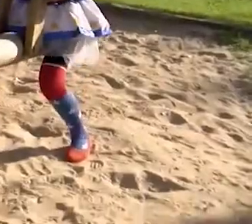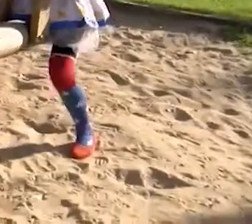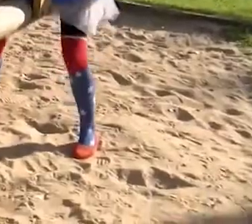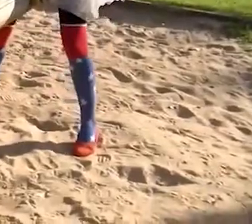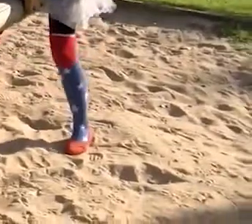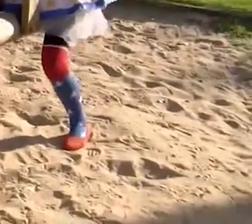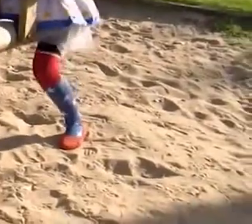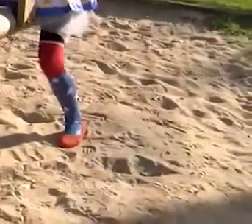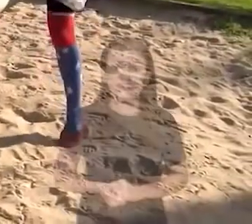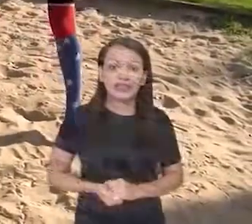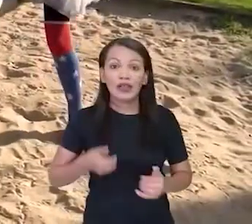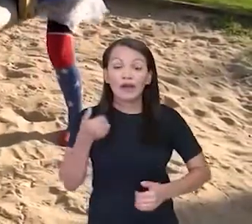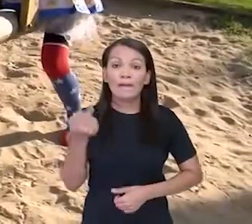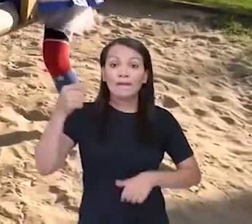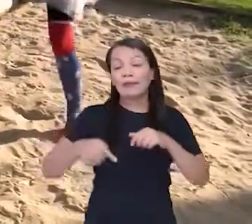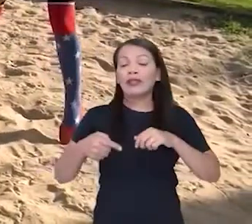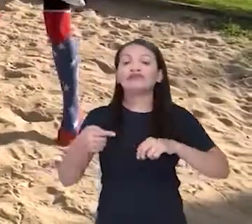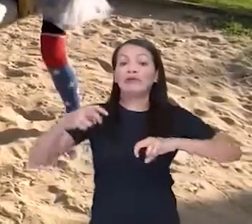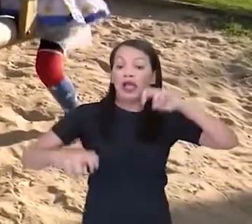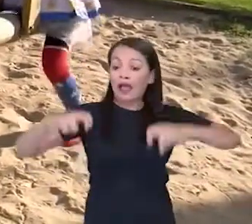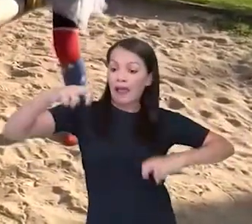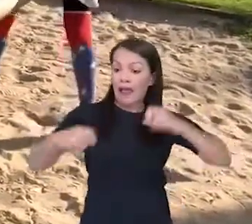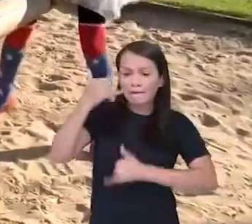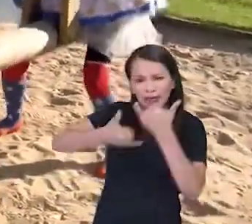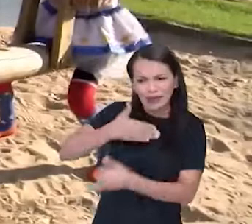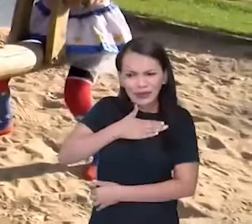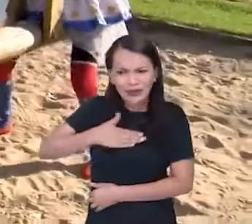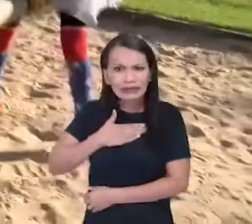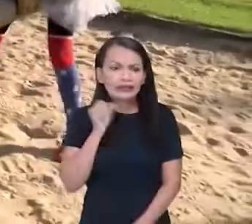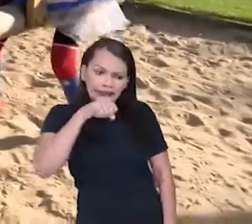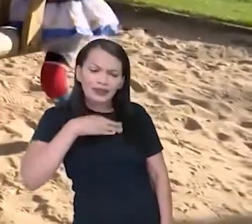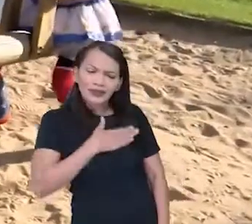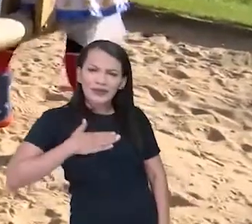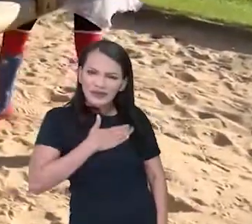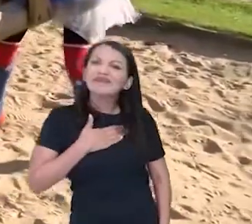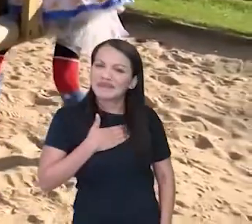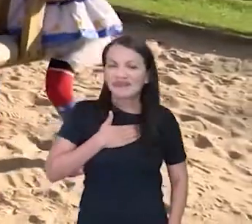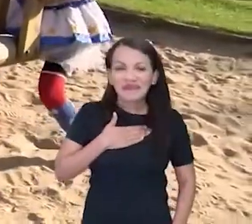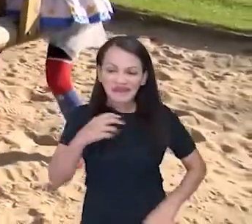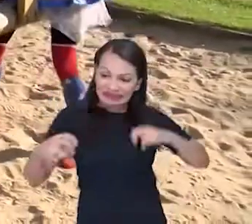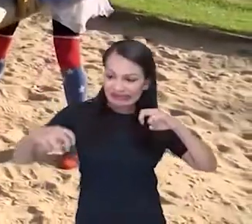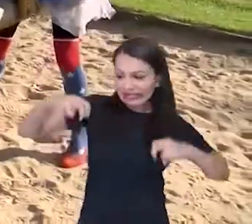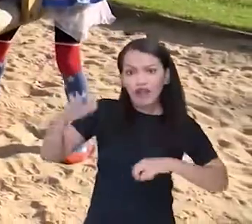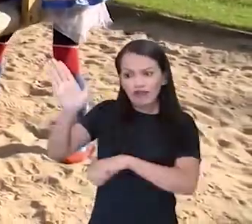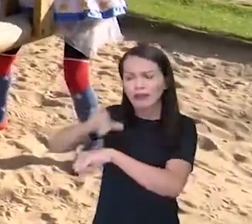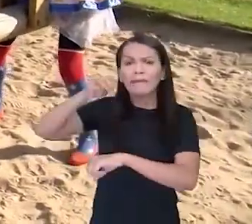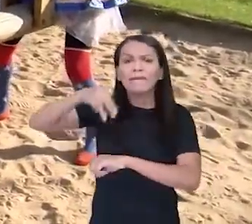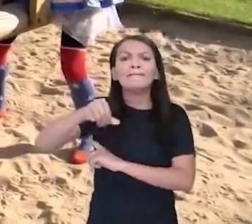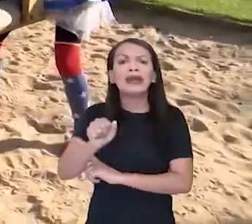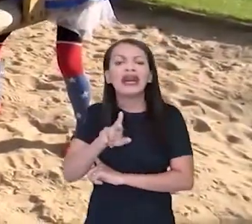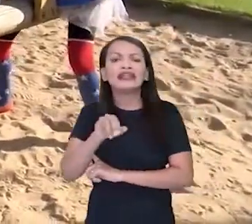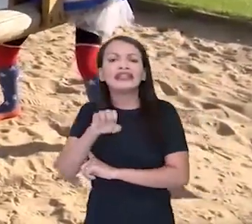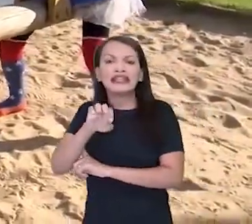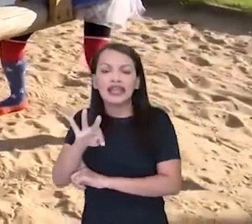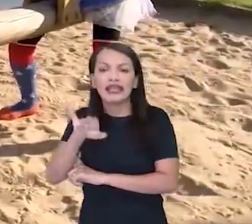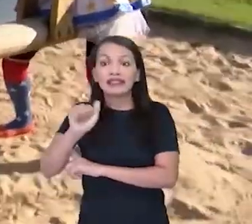legal essa brincadeira vai gostando né Vamos chamar Marieta